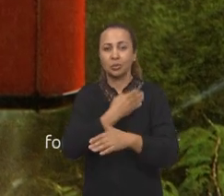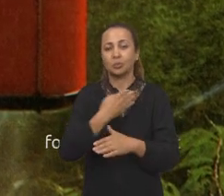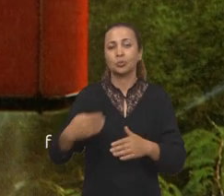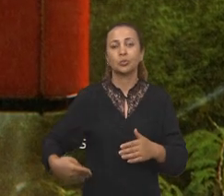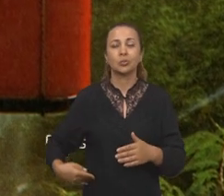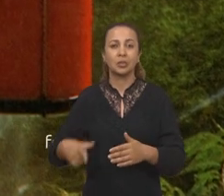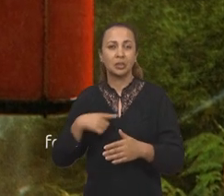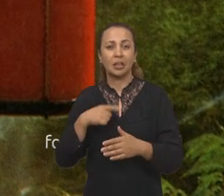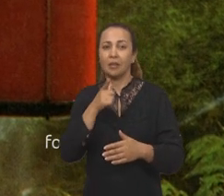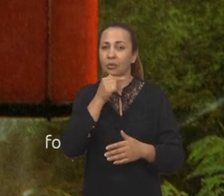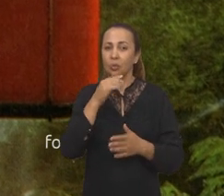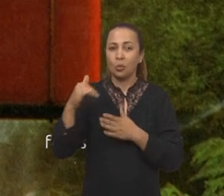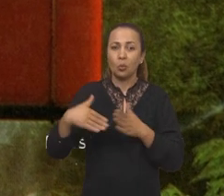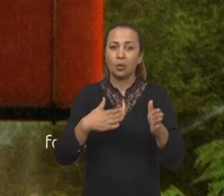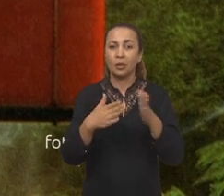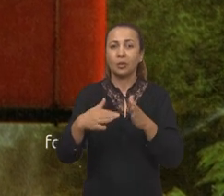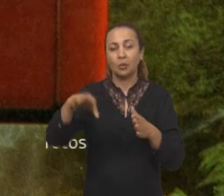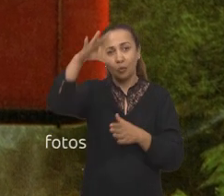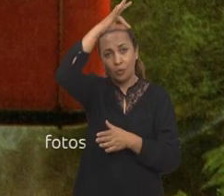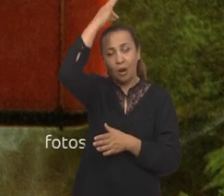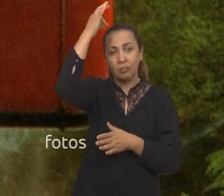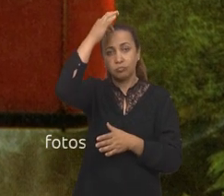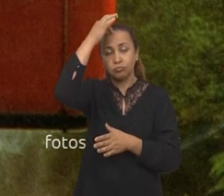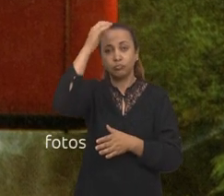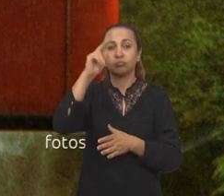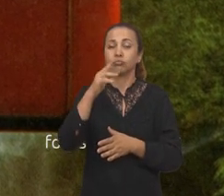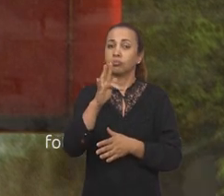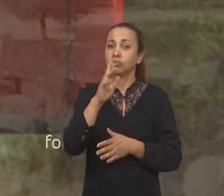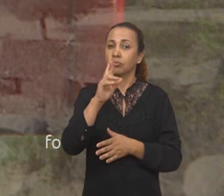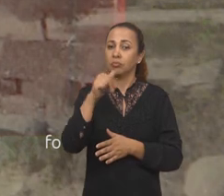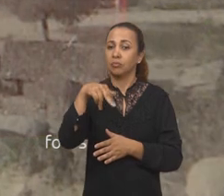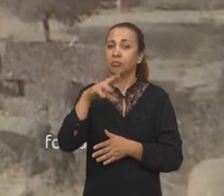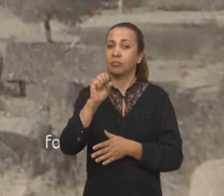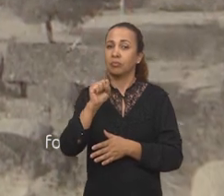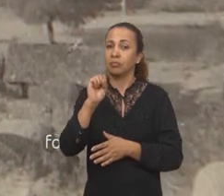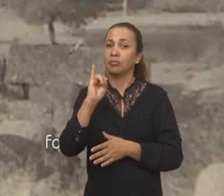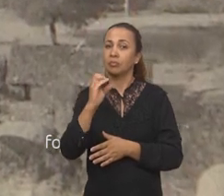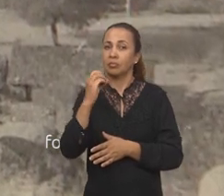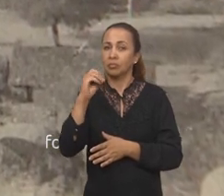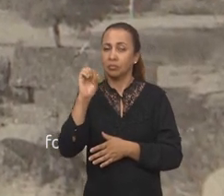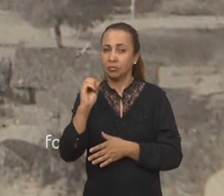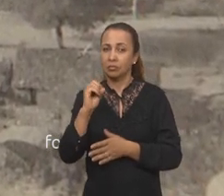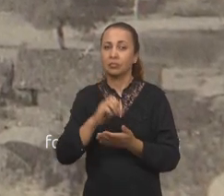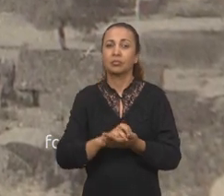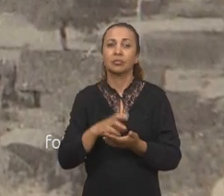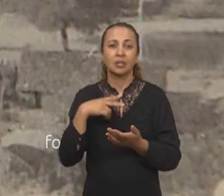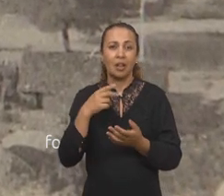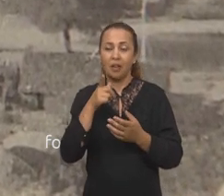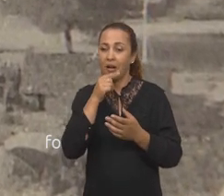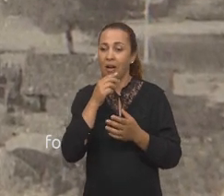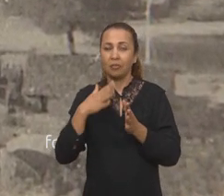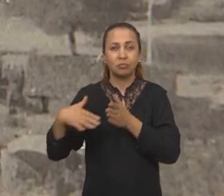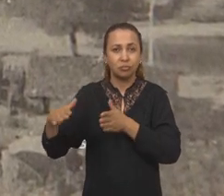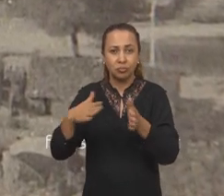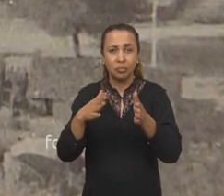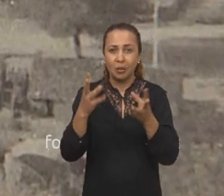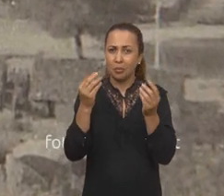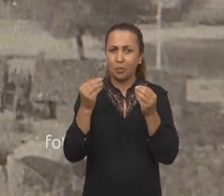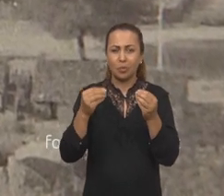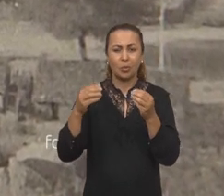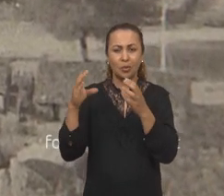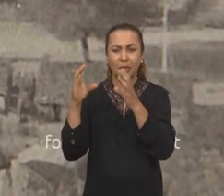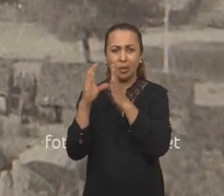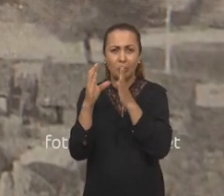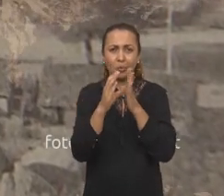que se instalou no rio São Francisco e para instalação dela ouvir o alagamento da região no entorno né Então muitos ribeirinhos